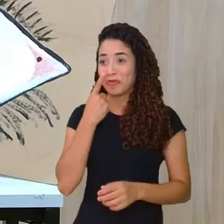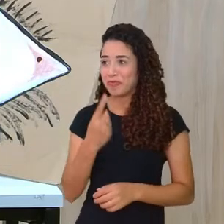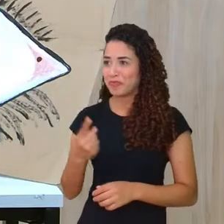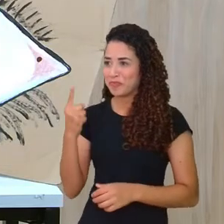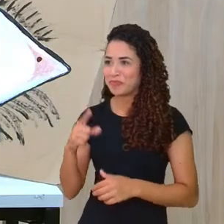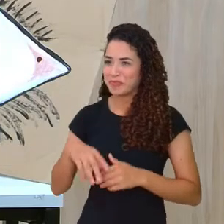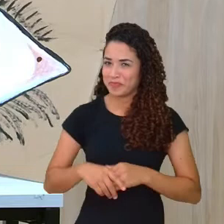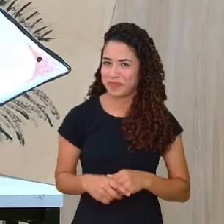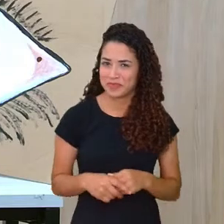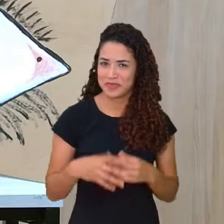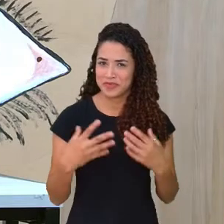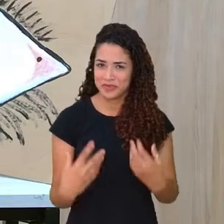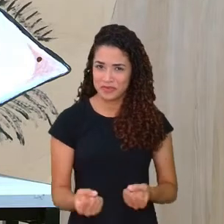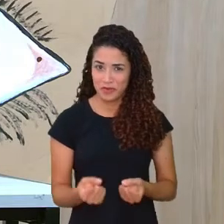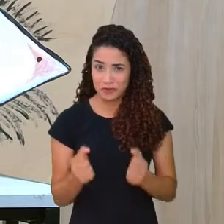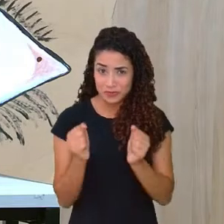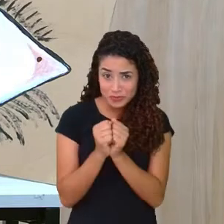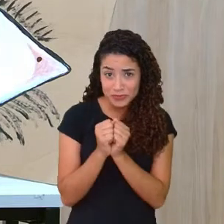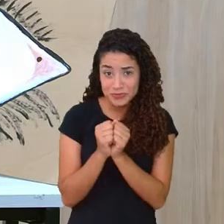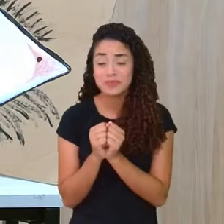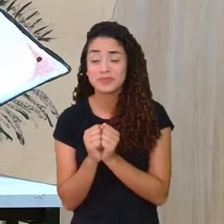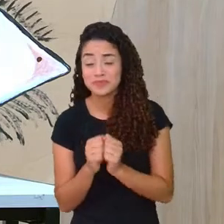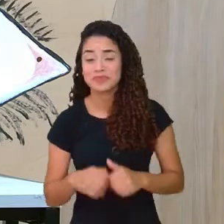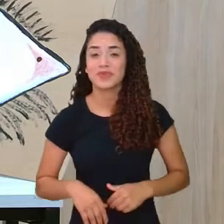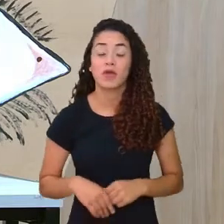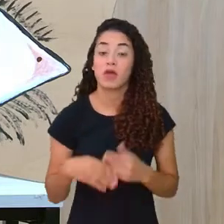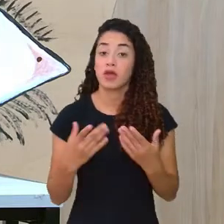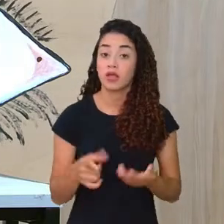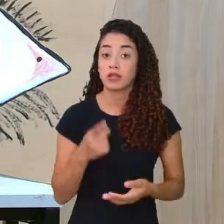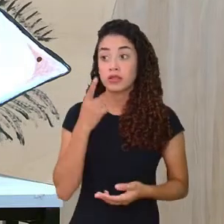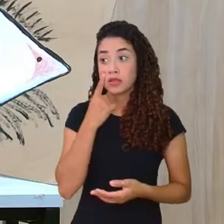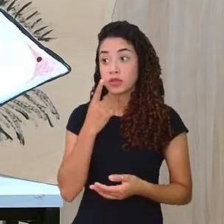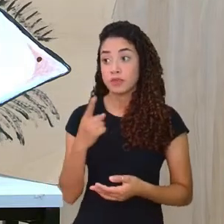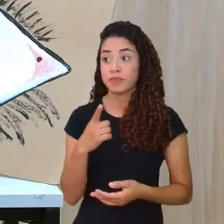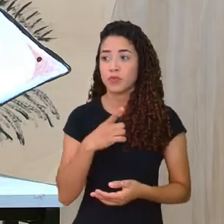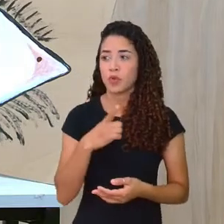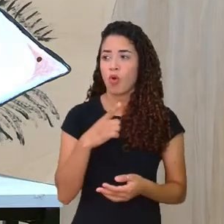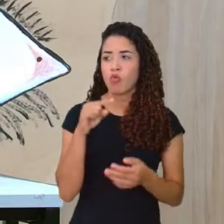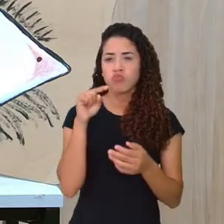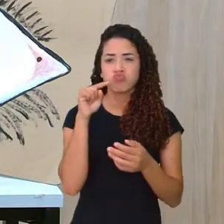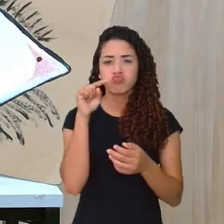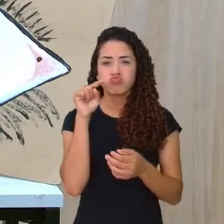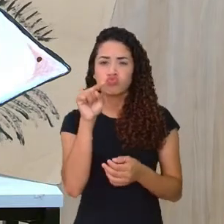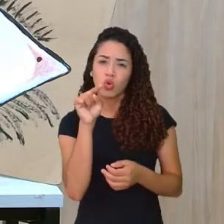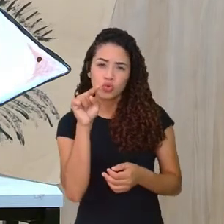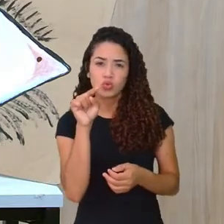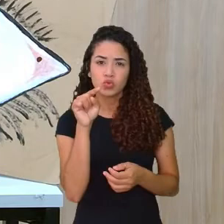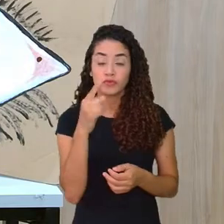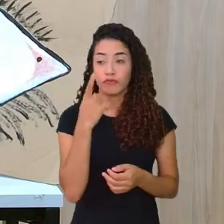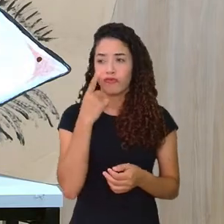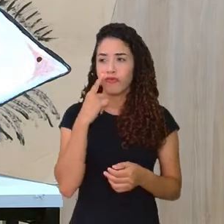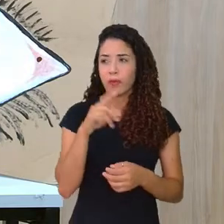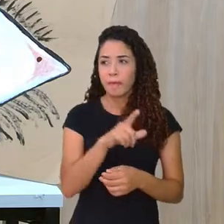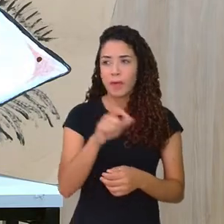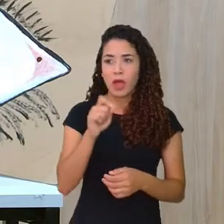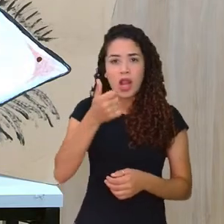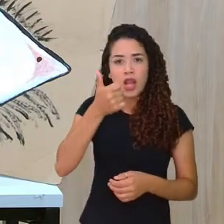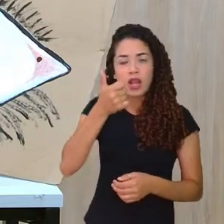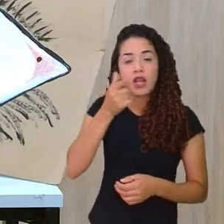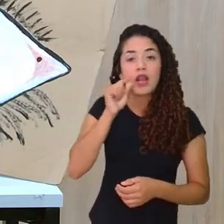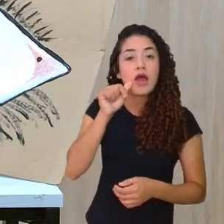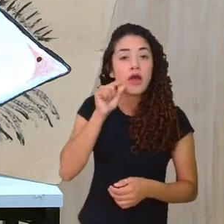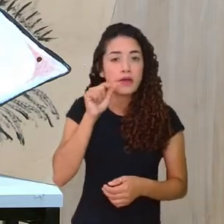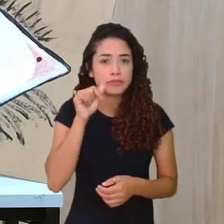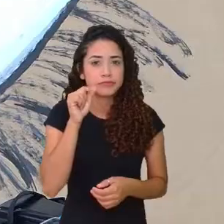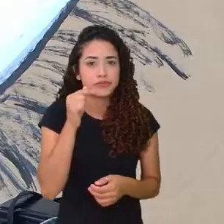estrutura. Vamos lá, vamos comigo. Então, aqui nós temos esse pontinho. Vou pegar um lápis para ajudar a